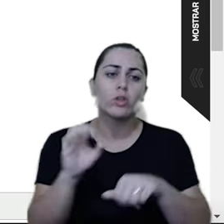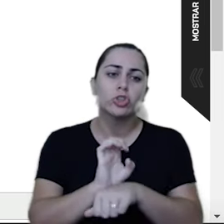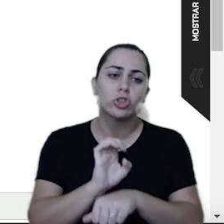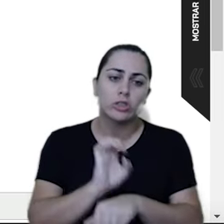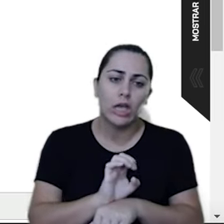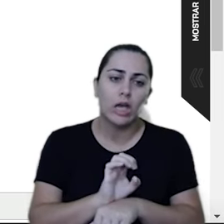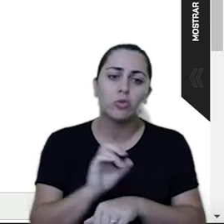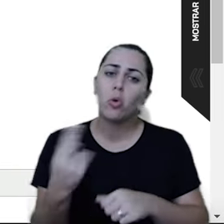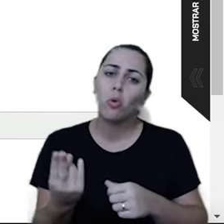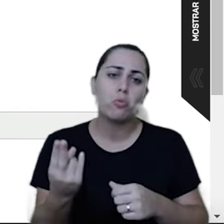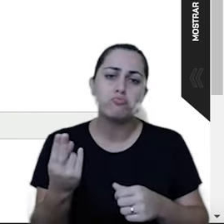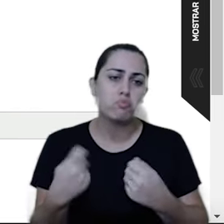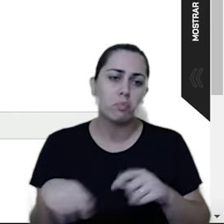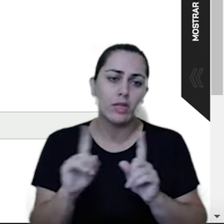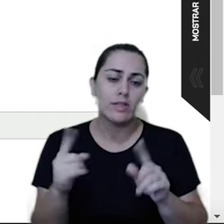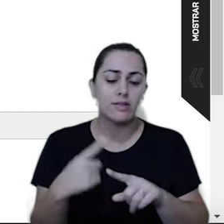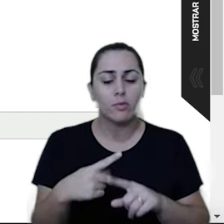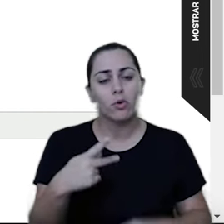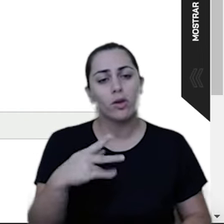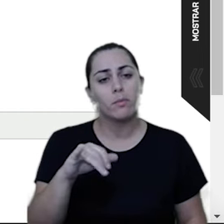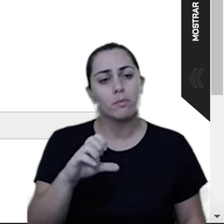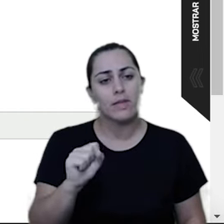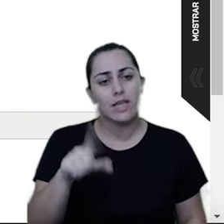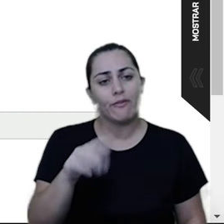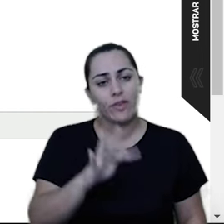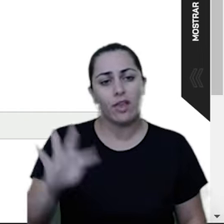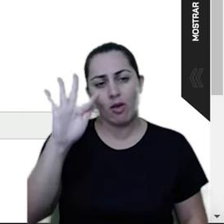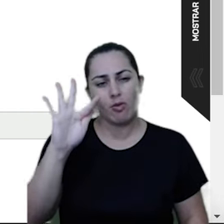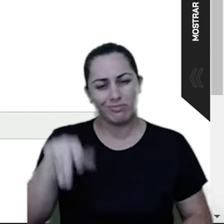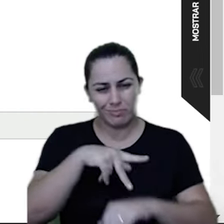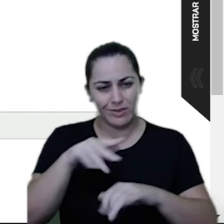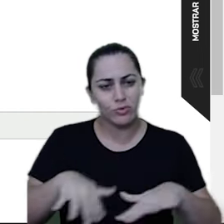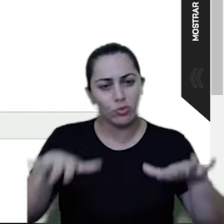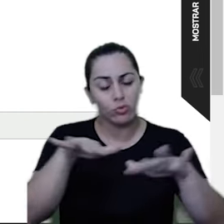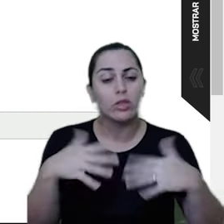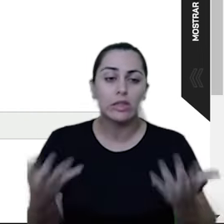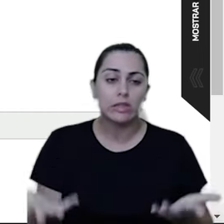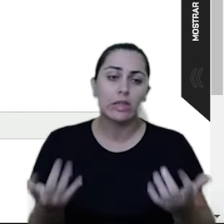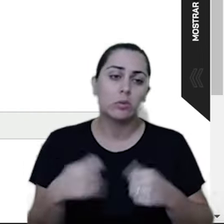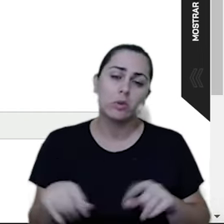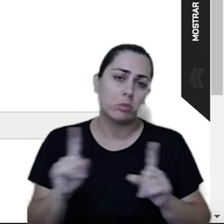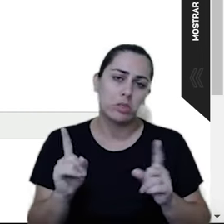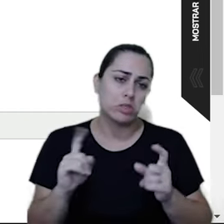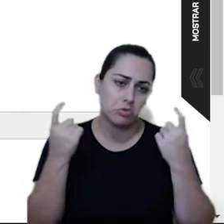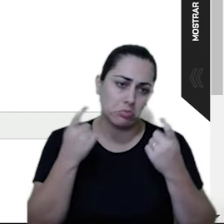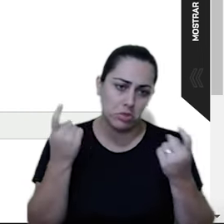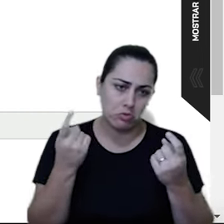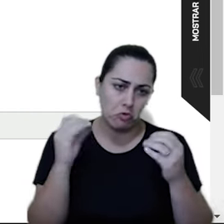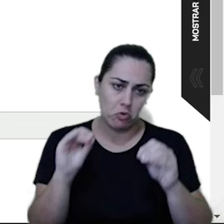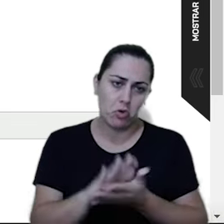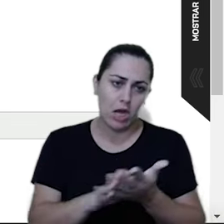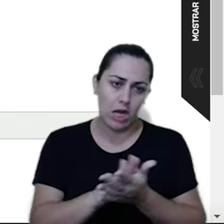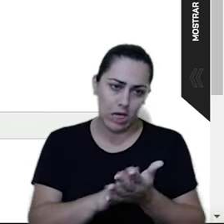o estado ou nem preciso porque o PIS é um imposto Federal então aí Teoricamente eu não precisaria me preocupar eu nem